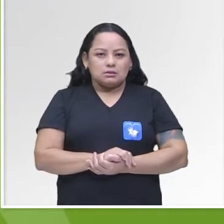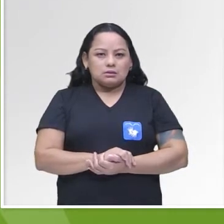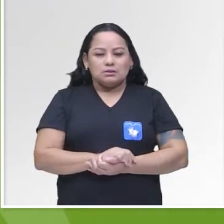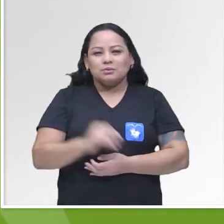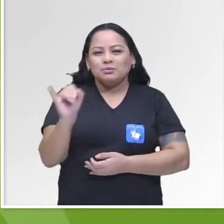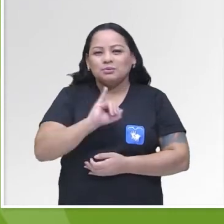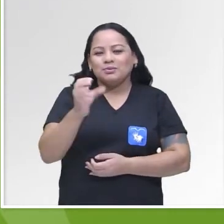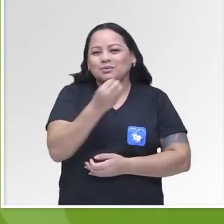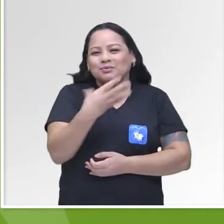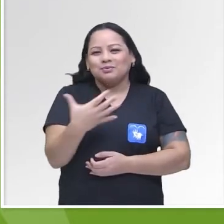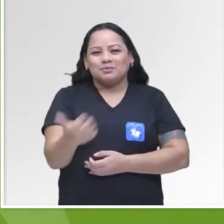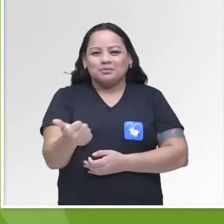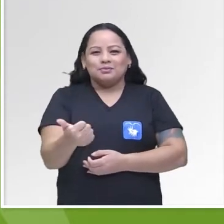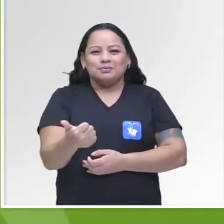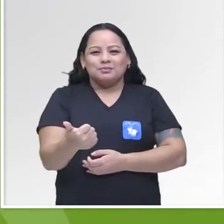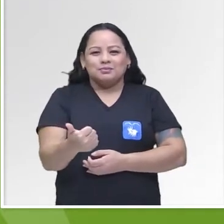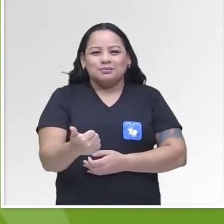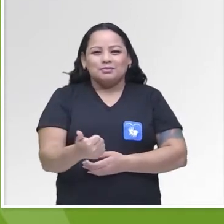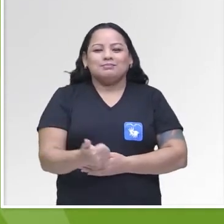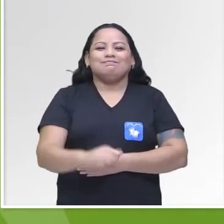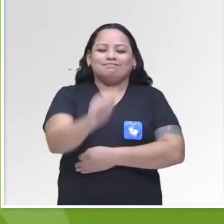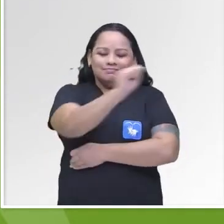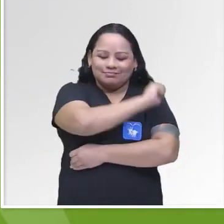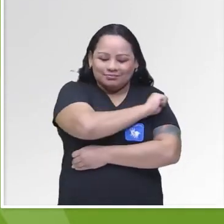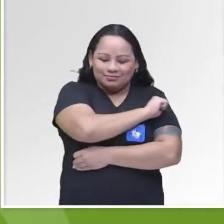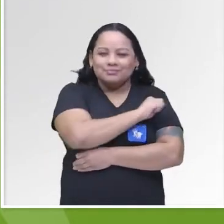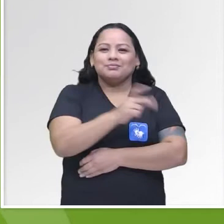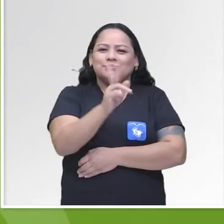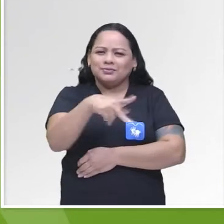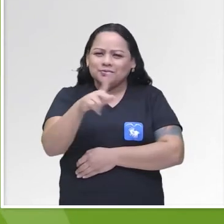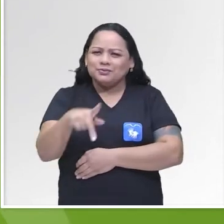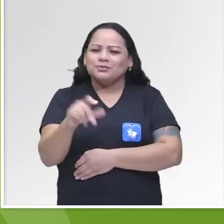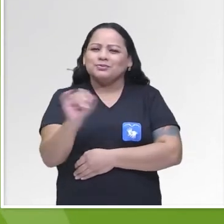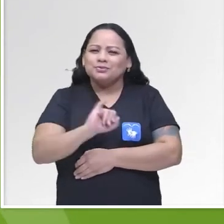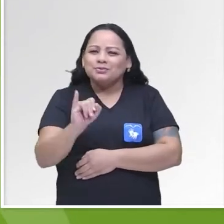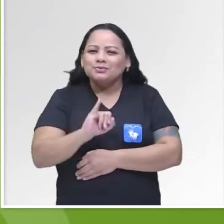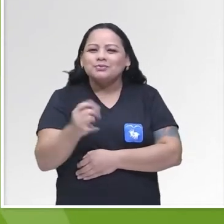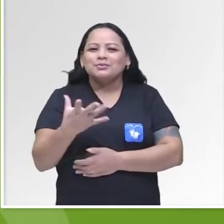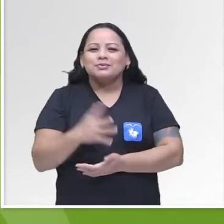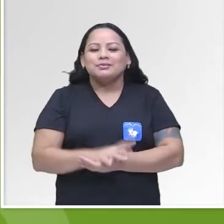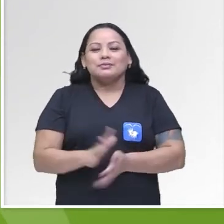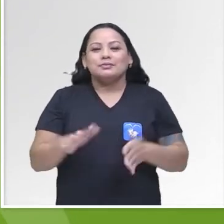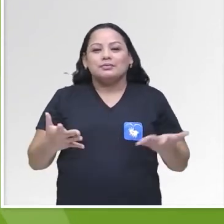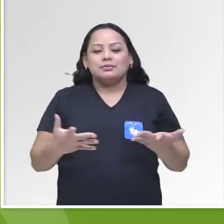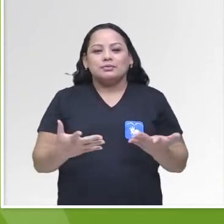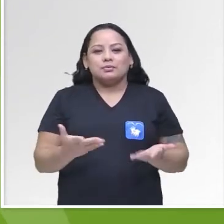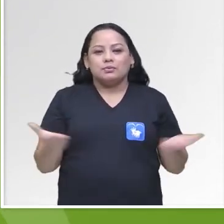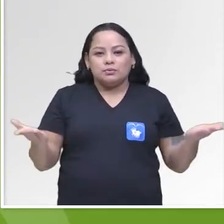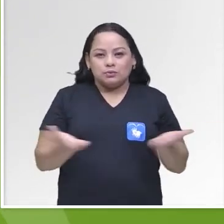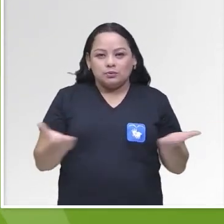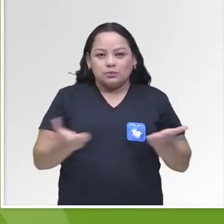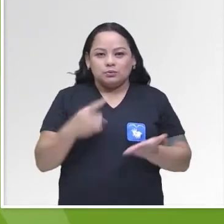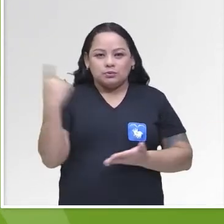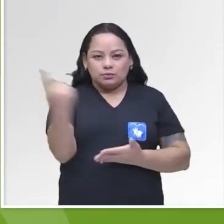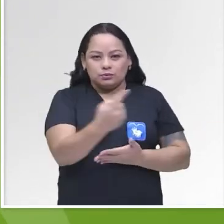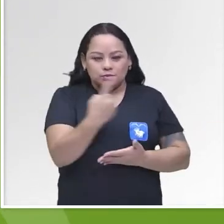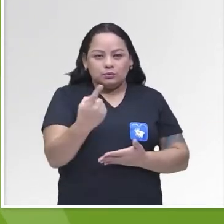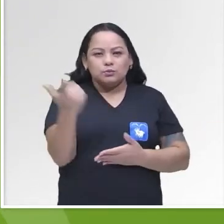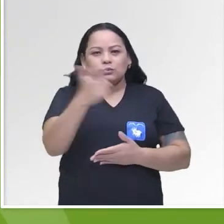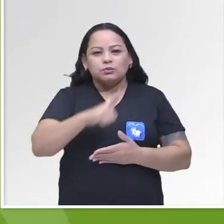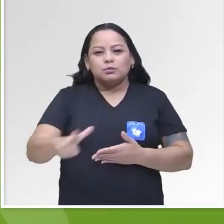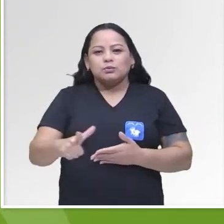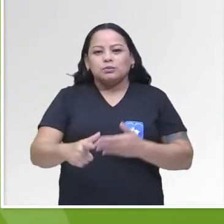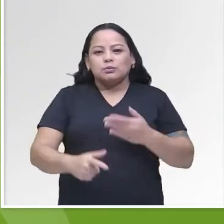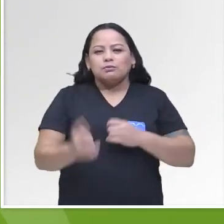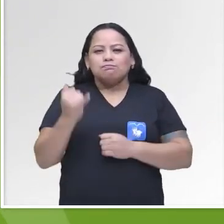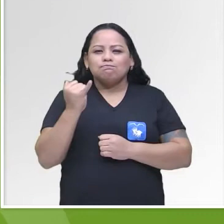Olá, tudo bem? Alunos, professores. Então, gente, hoje nós vamos ainda continuar